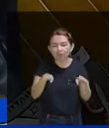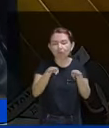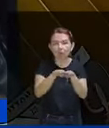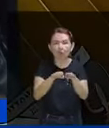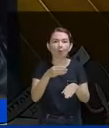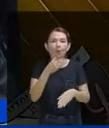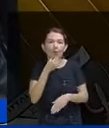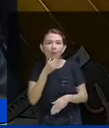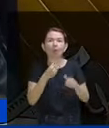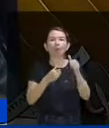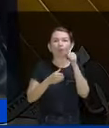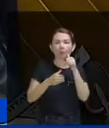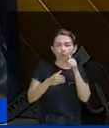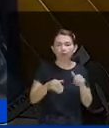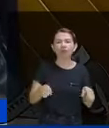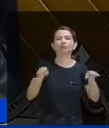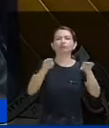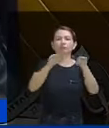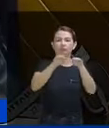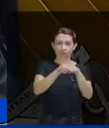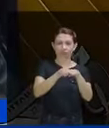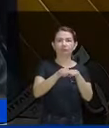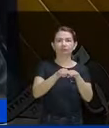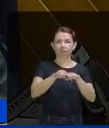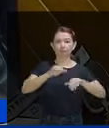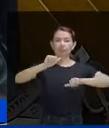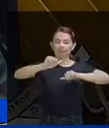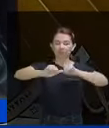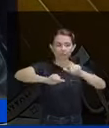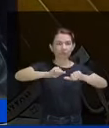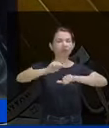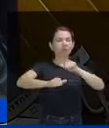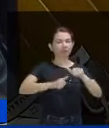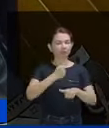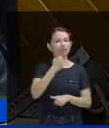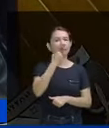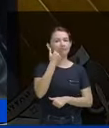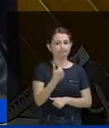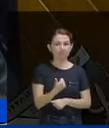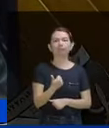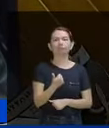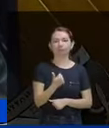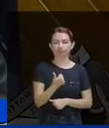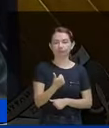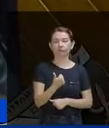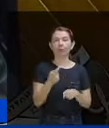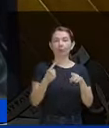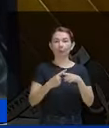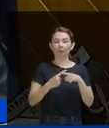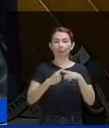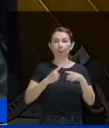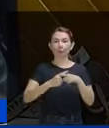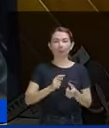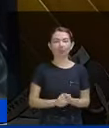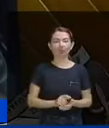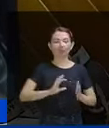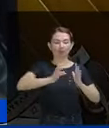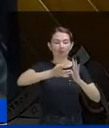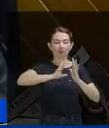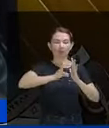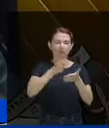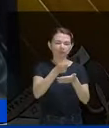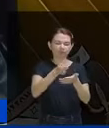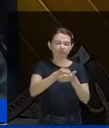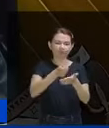presente fosse, já traria significante mudança. De outra parte, tenho que imputar ao partido